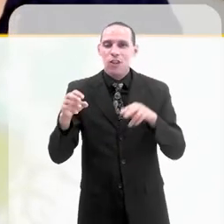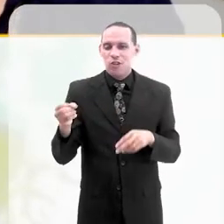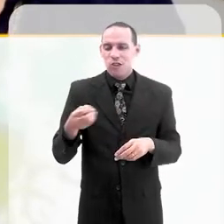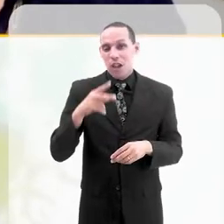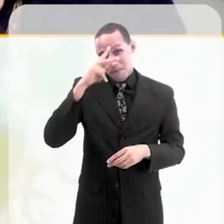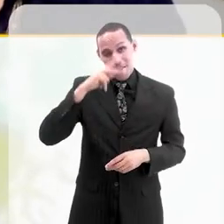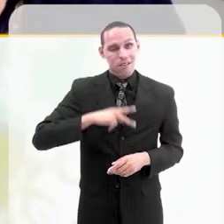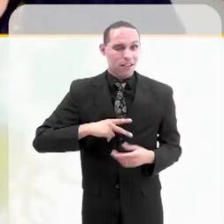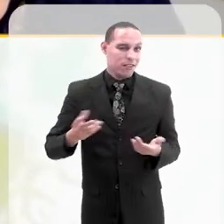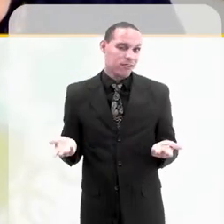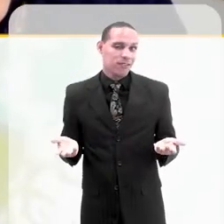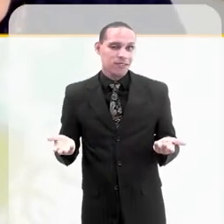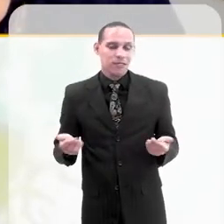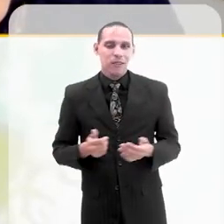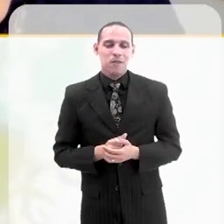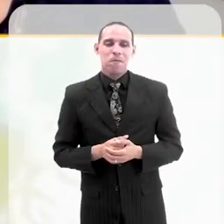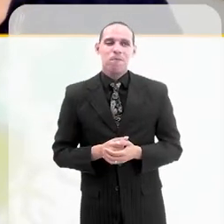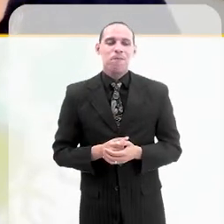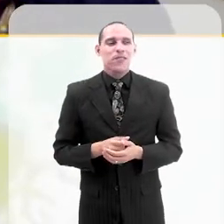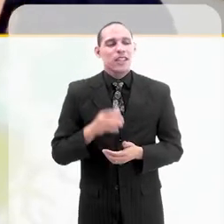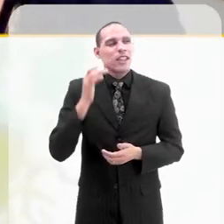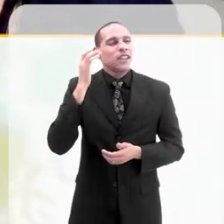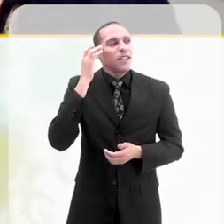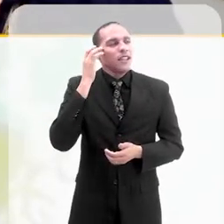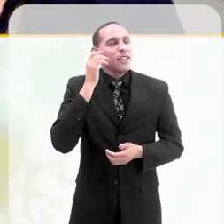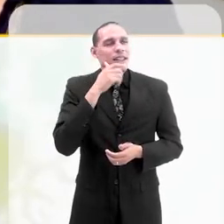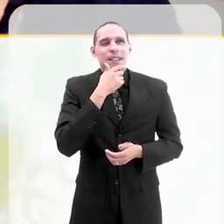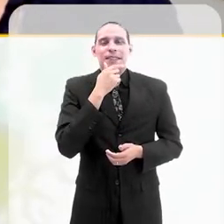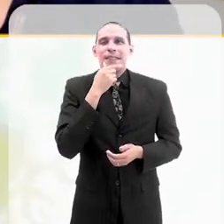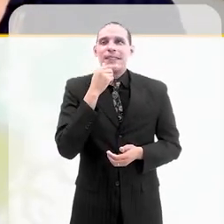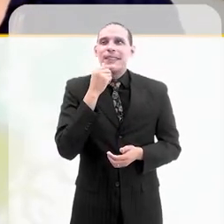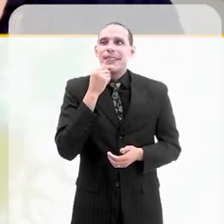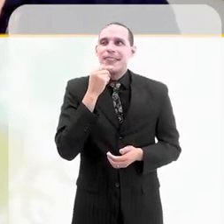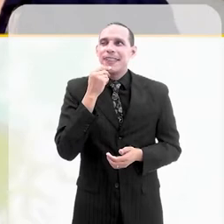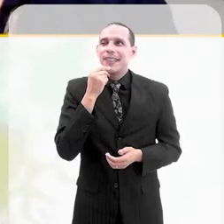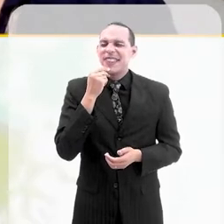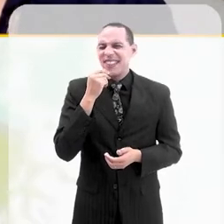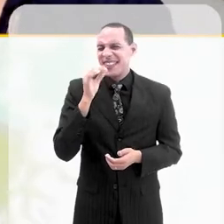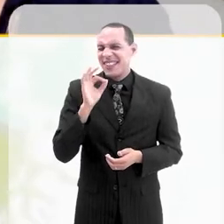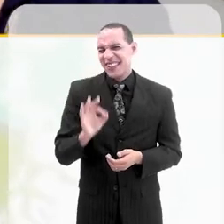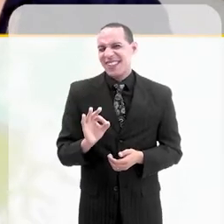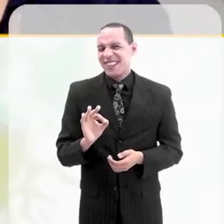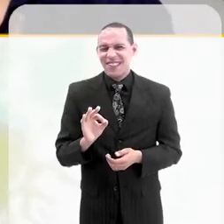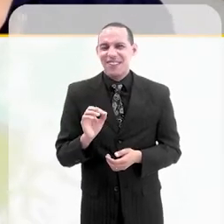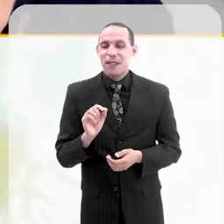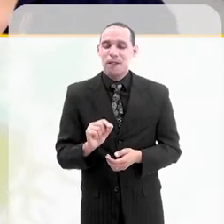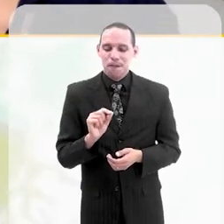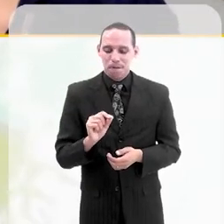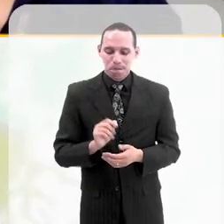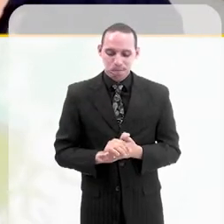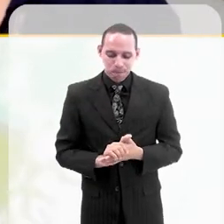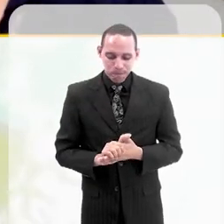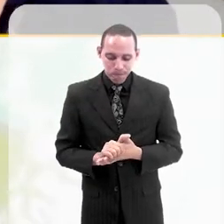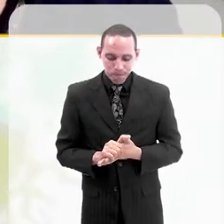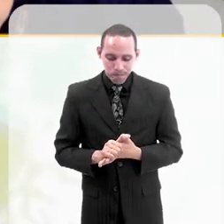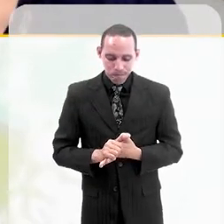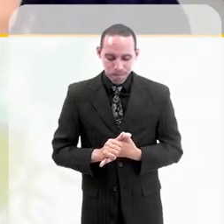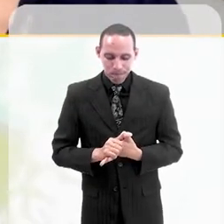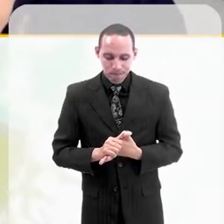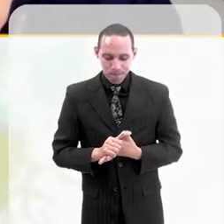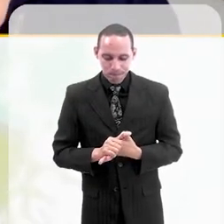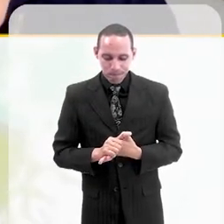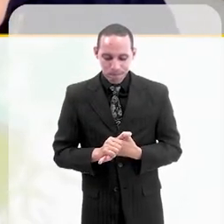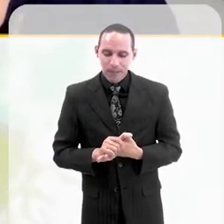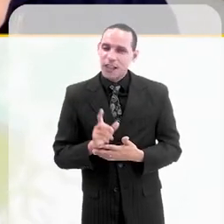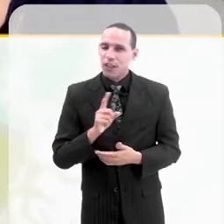você? eu acho que eu tenho certeza disso. Eu tenho certeza disso porque